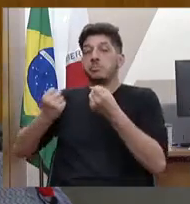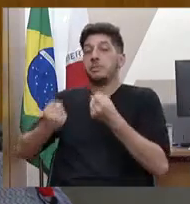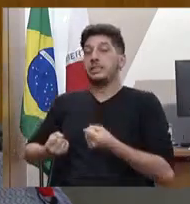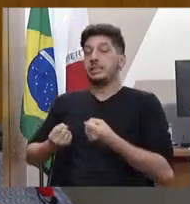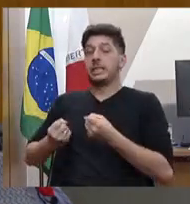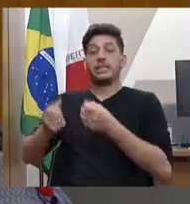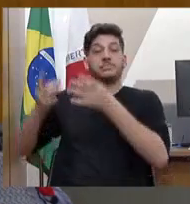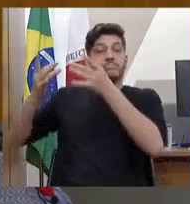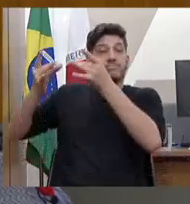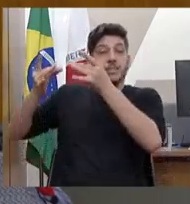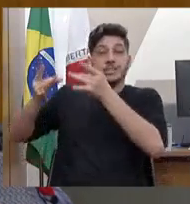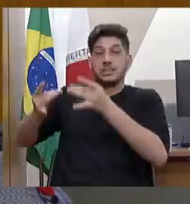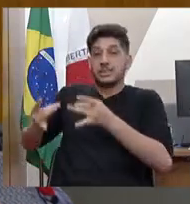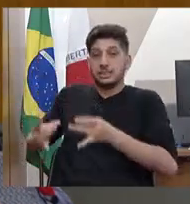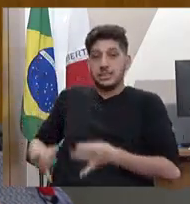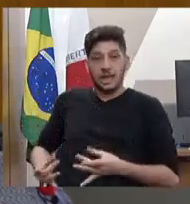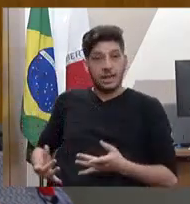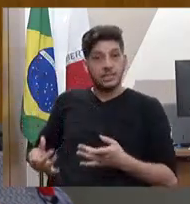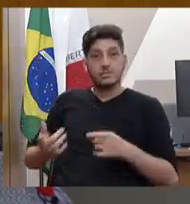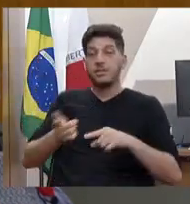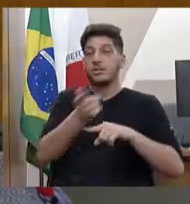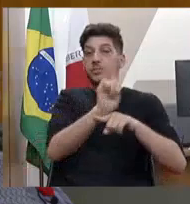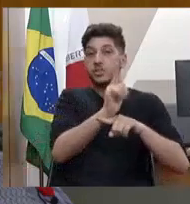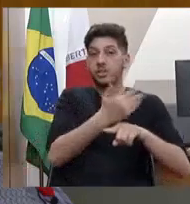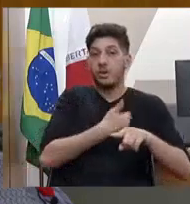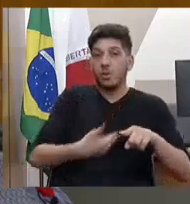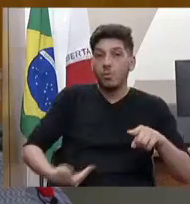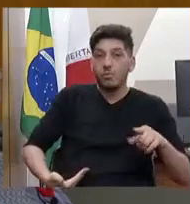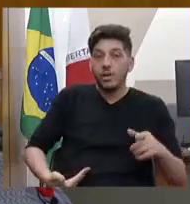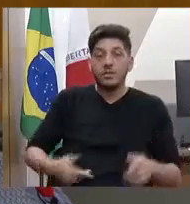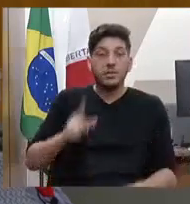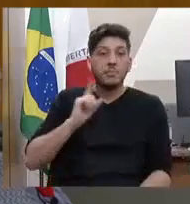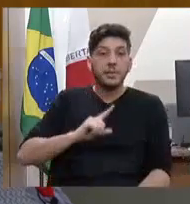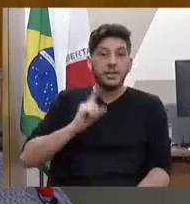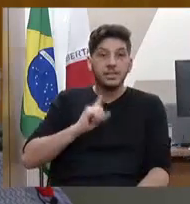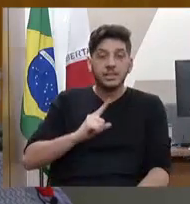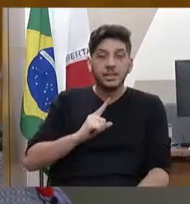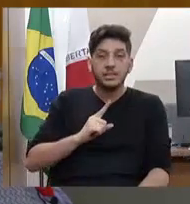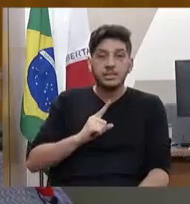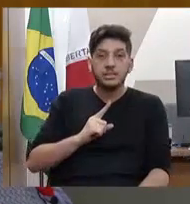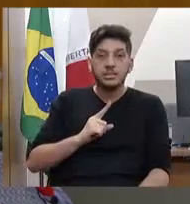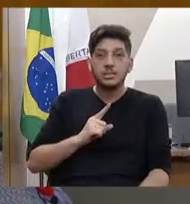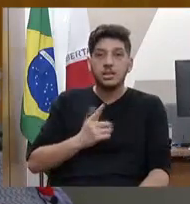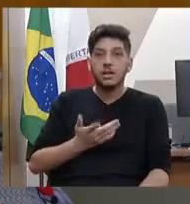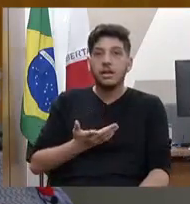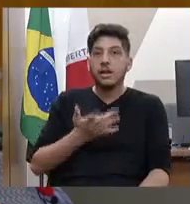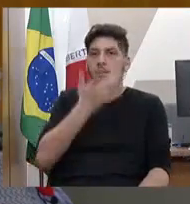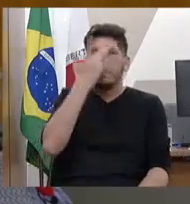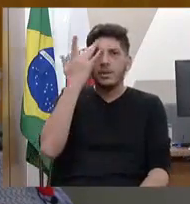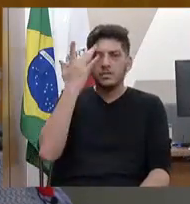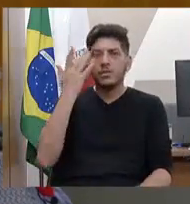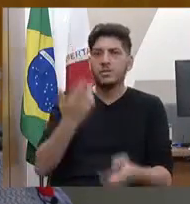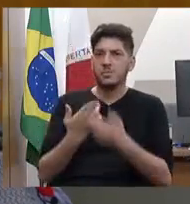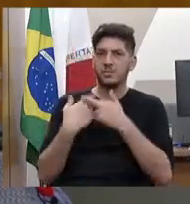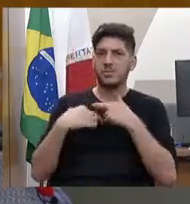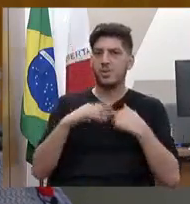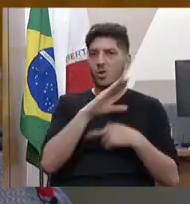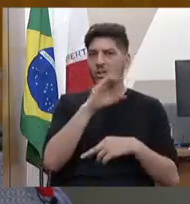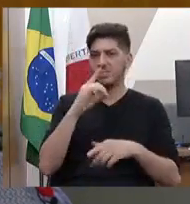a nível de gestão estadual as pessoas que estão na coordenação de saúde dos trabalhadores